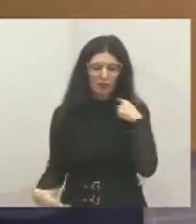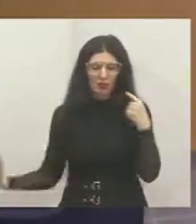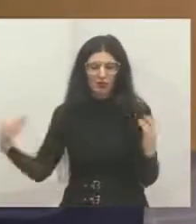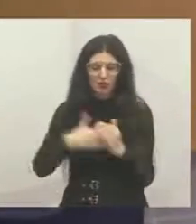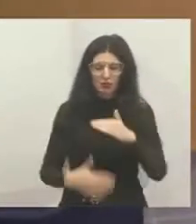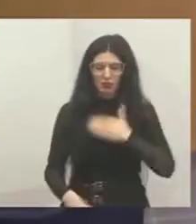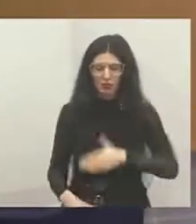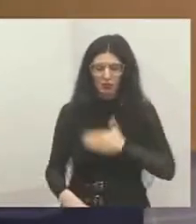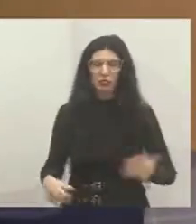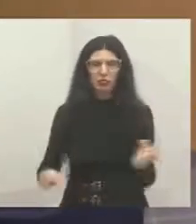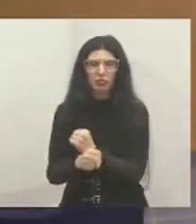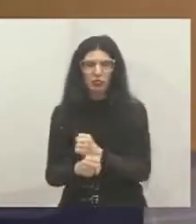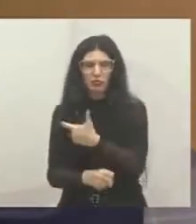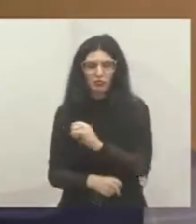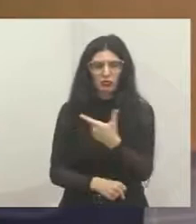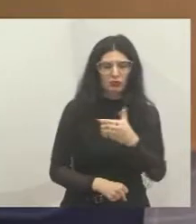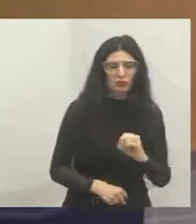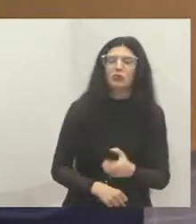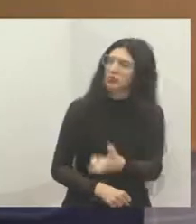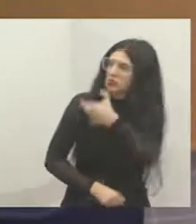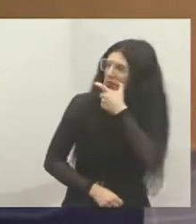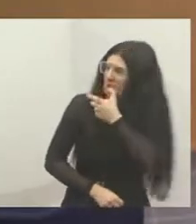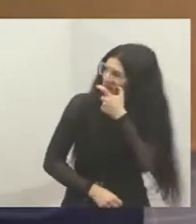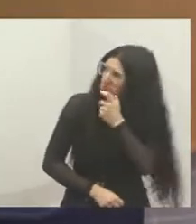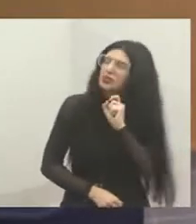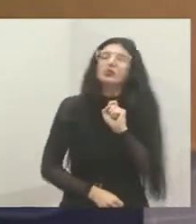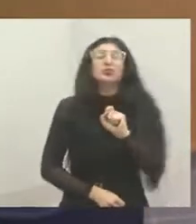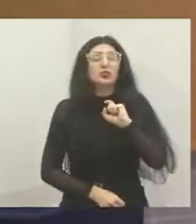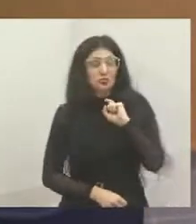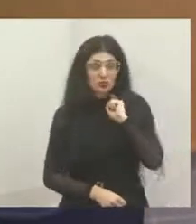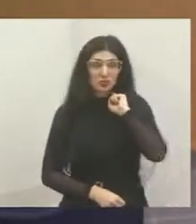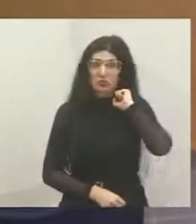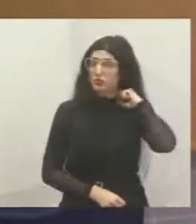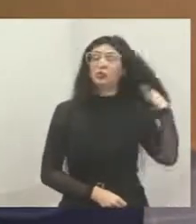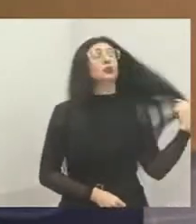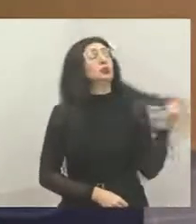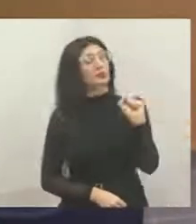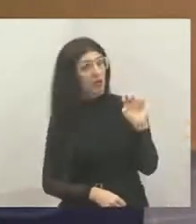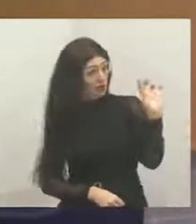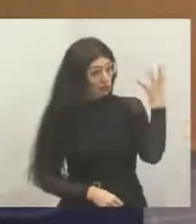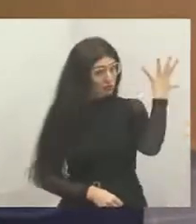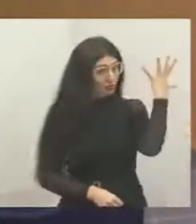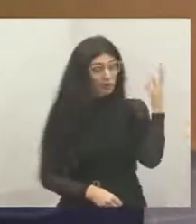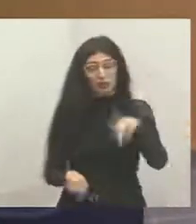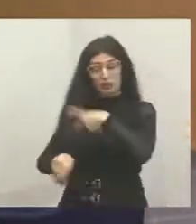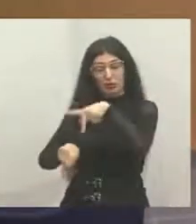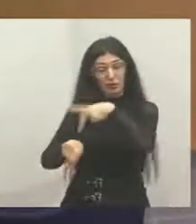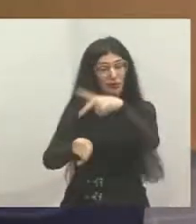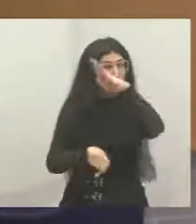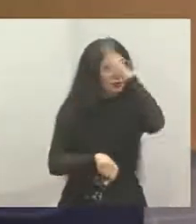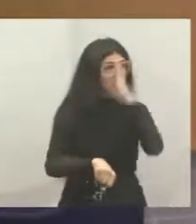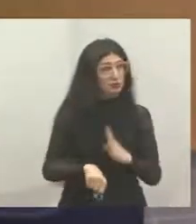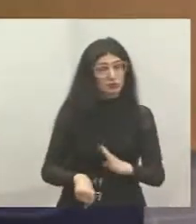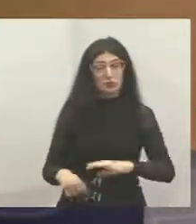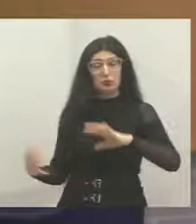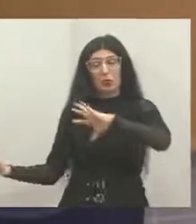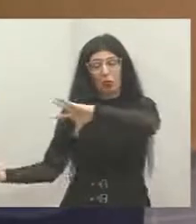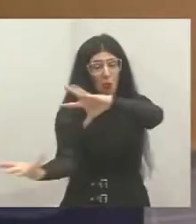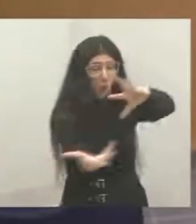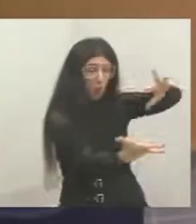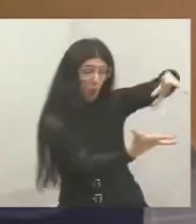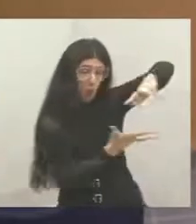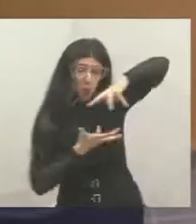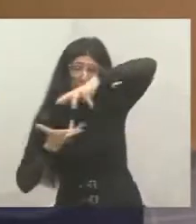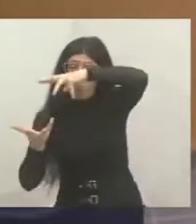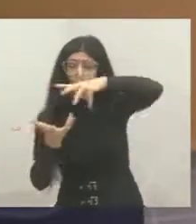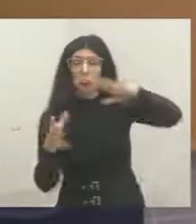2020. Eu tenho alguns números aqui que é interessante, que nos coloca a ver o que está ocorrendo de fato em nosso país ou no mundo, né? Que essa questão agora